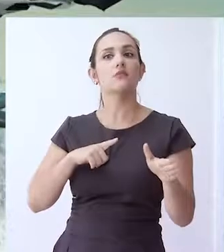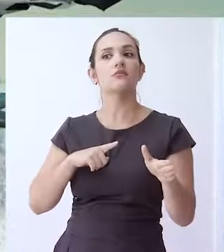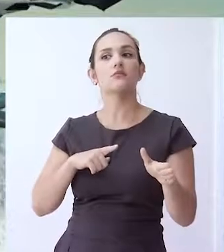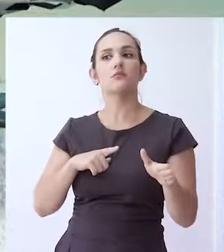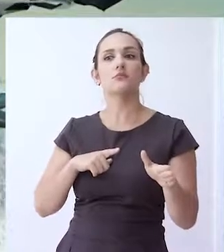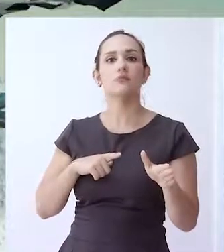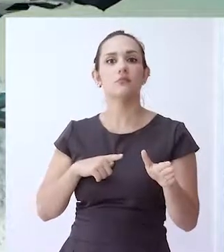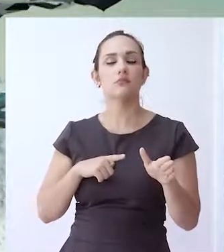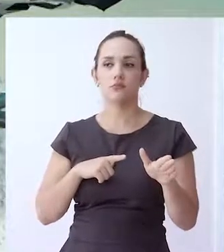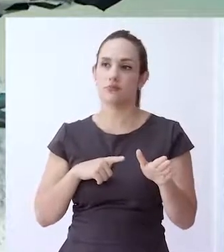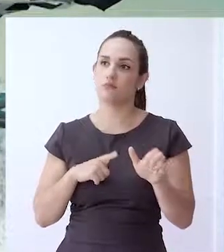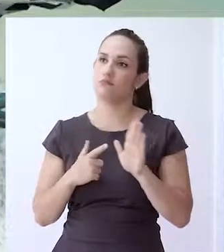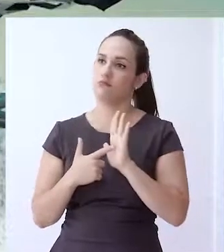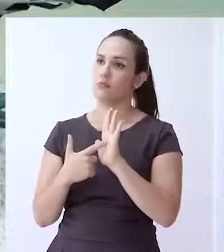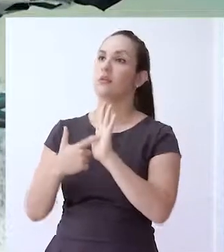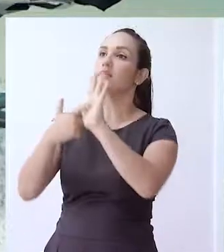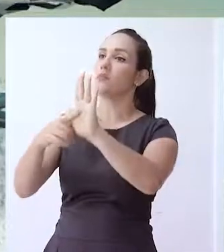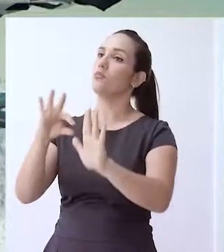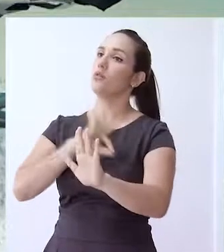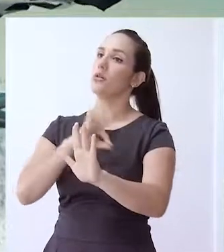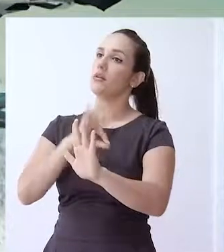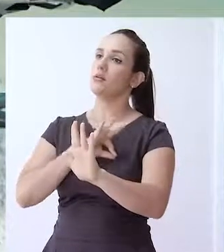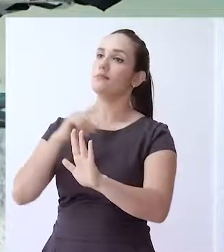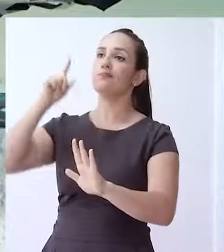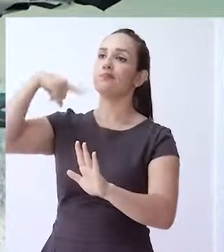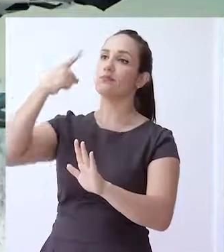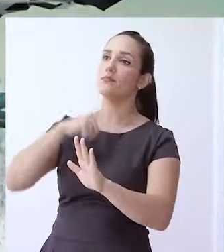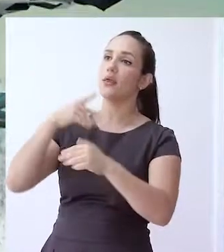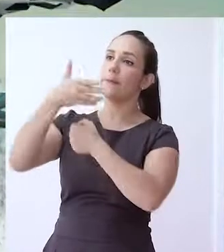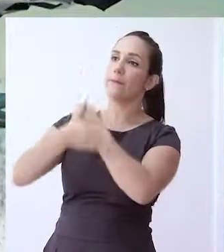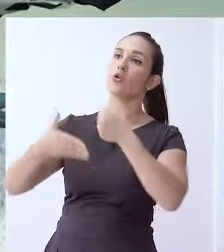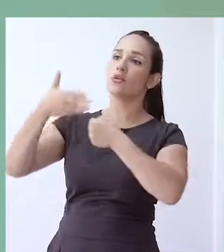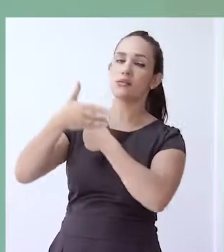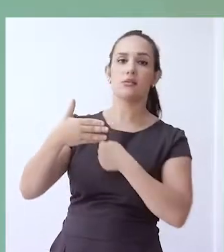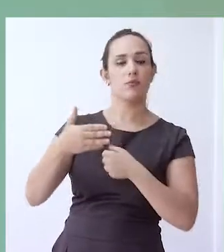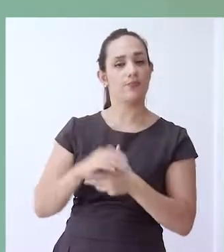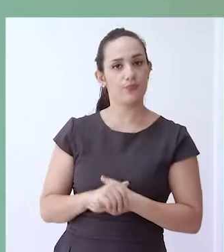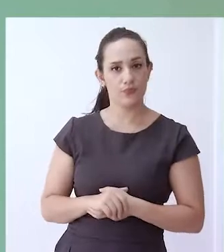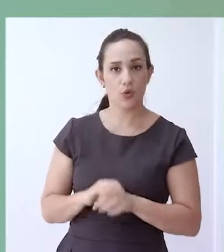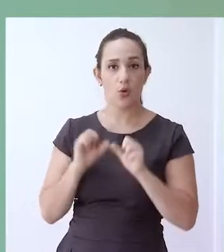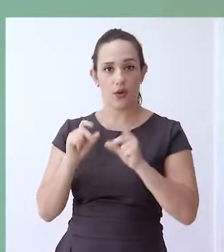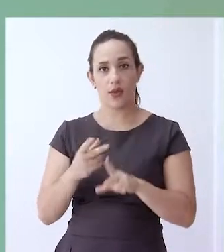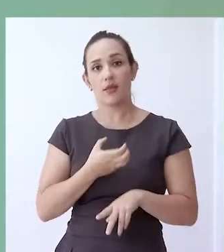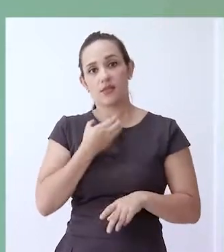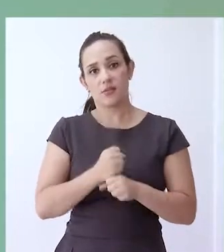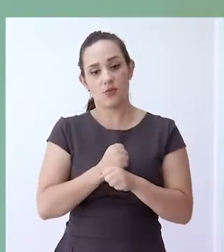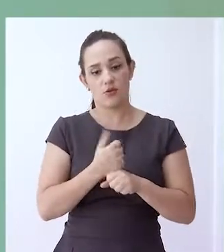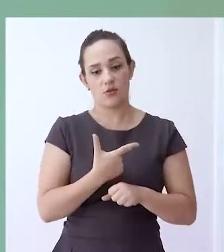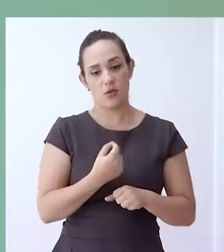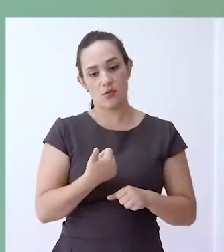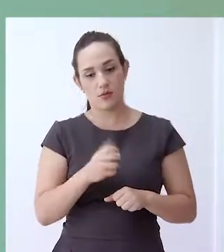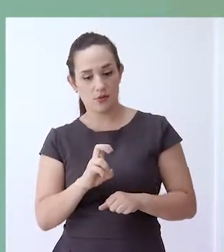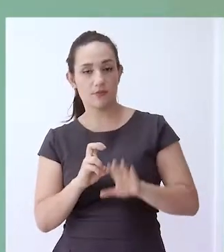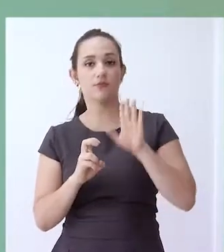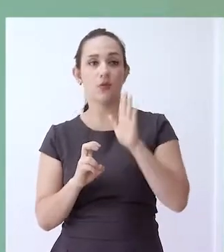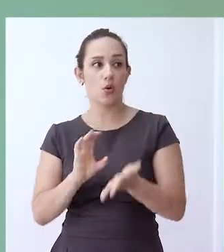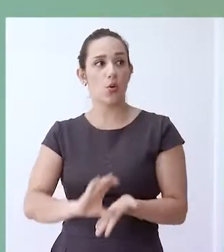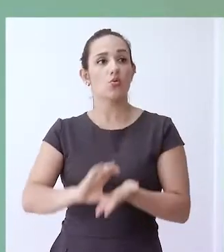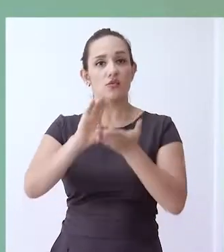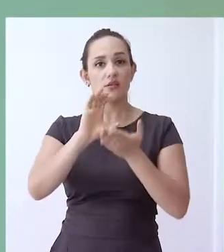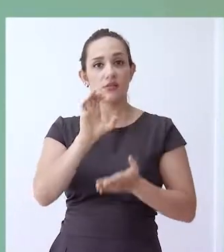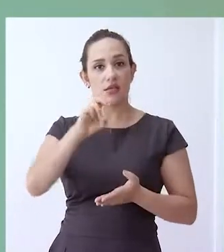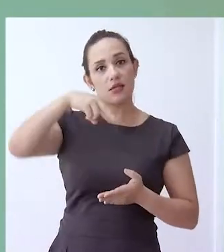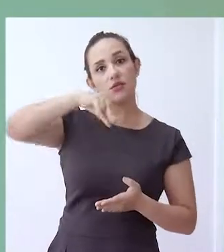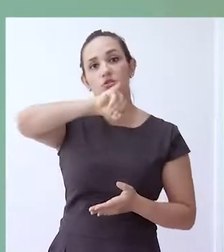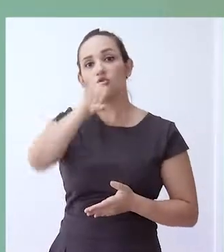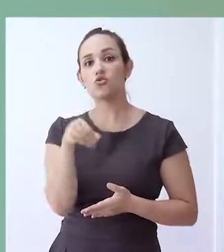apresentado a uma autoridade judicial. Sim. E em 2015, em dezembro de 2015, o Conselho Nacional de Justiça